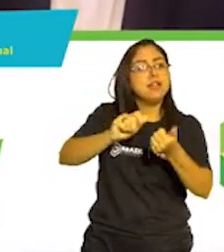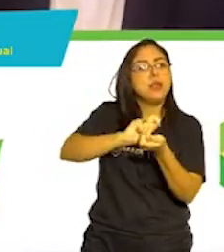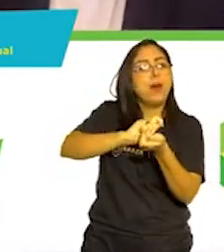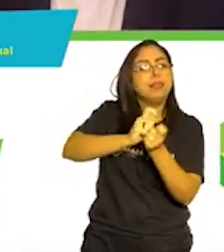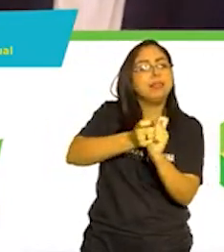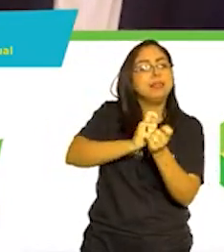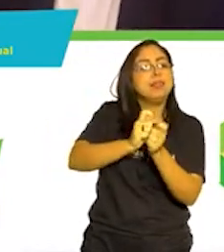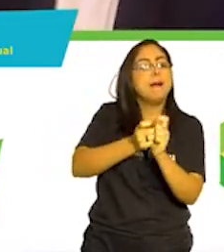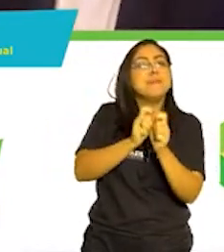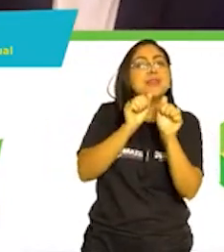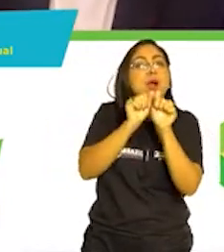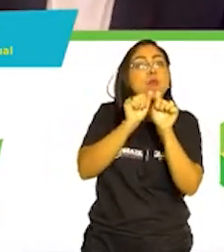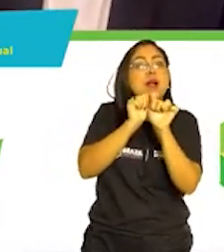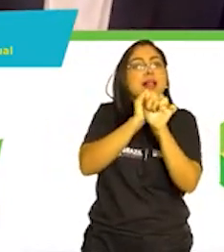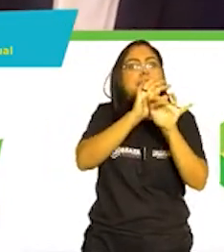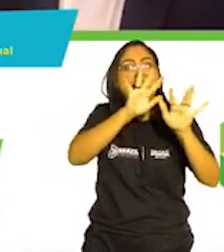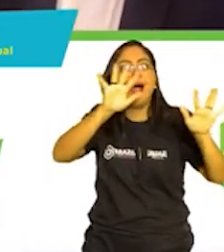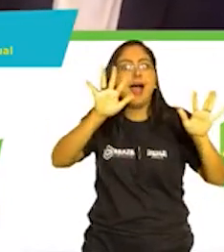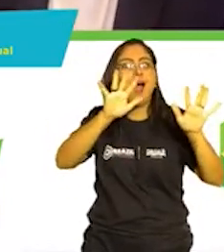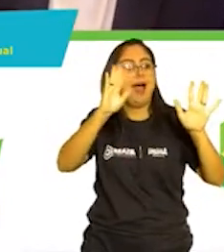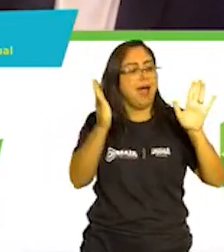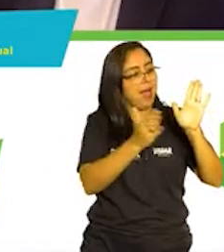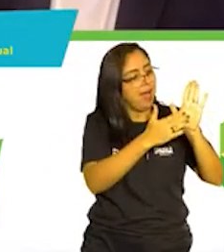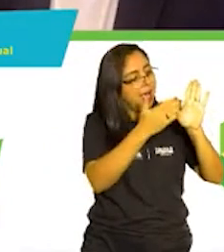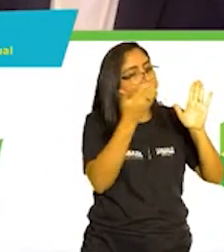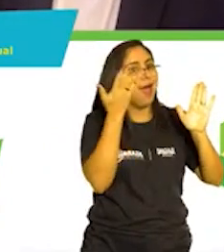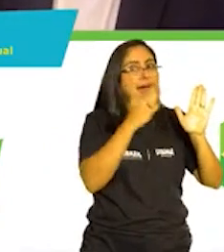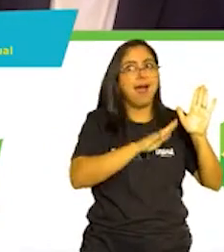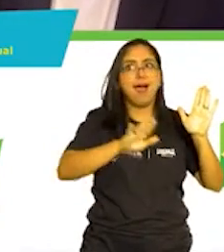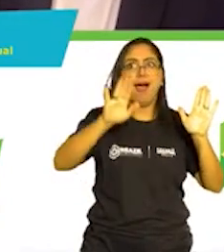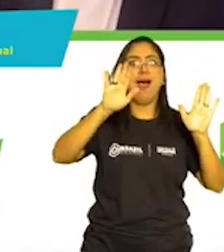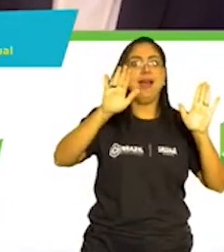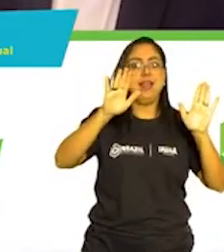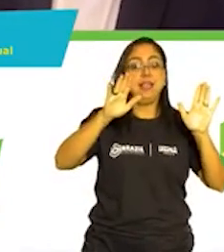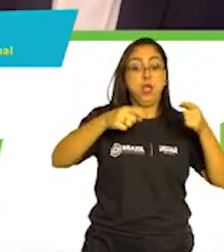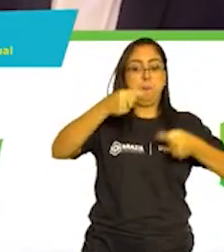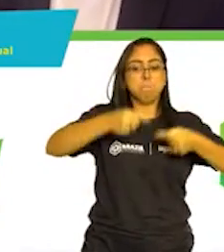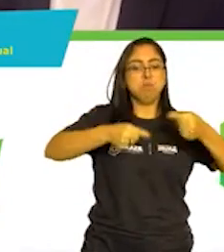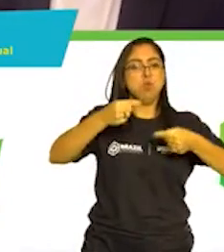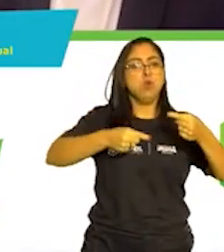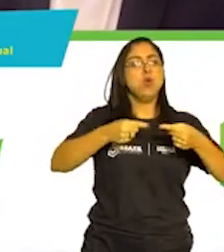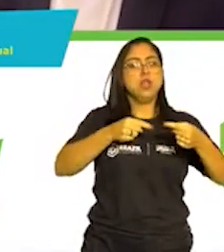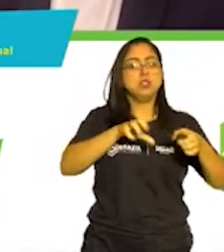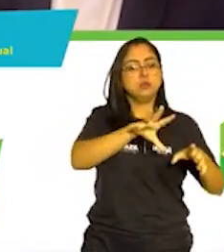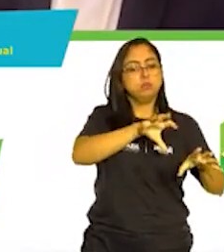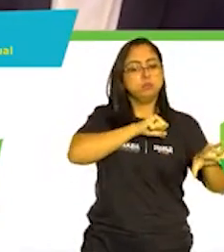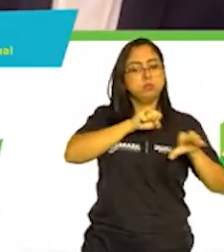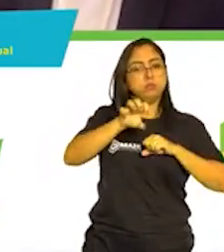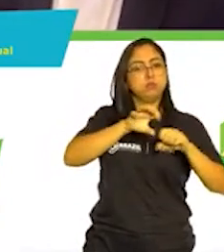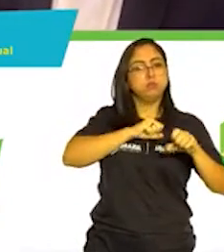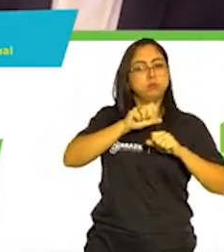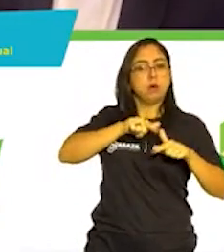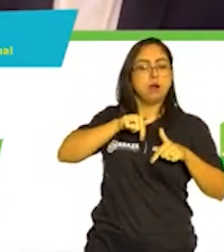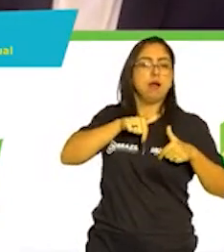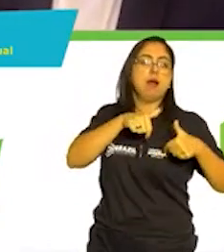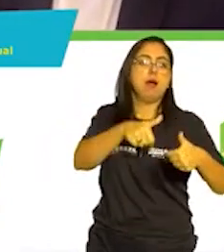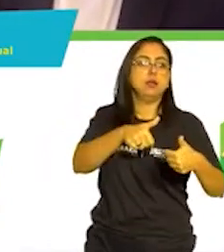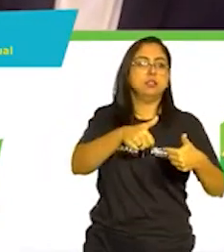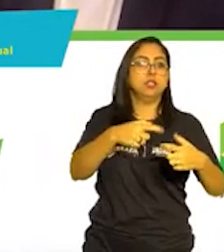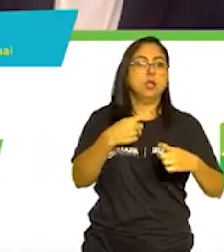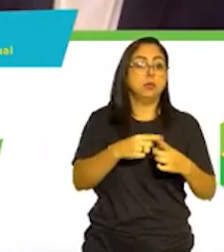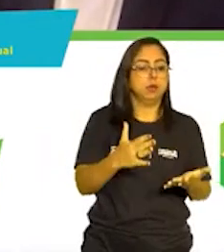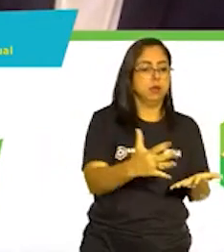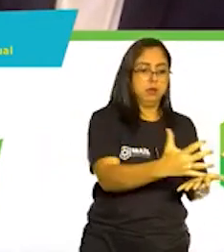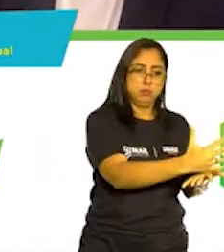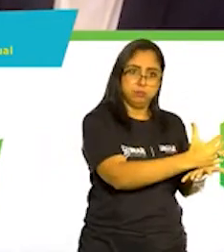muito clara, que chegue na sociedade e pressionar os políticos, levar isso para o debate político. Ajuste fiscal, melhoria de gasto, tudo